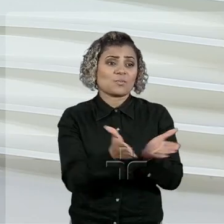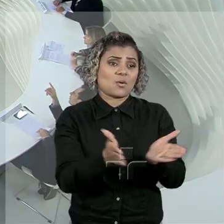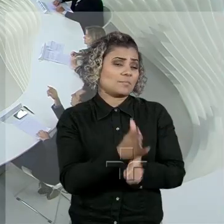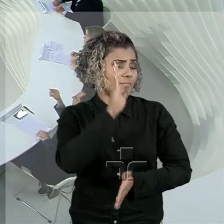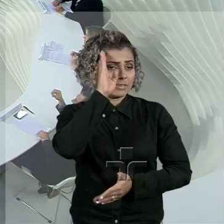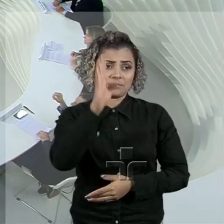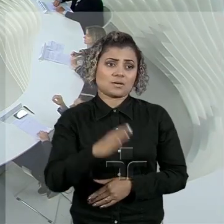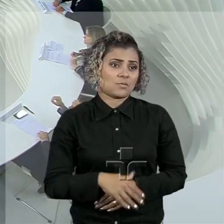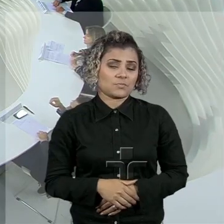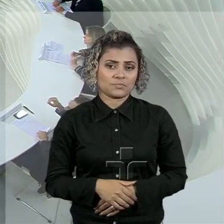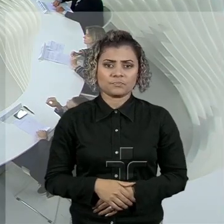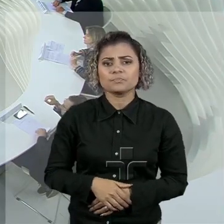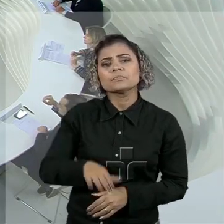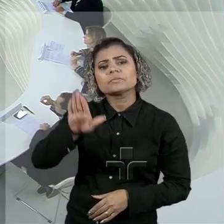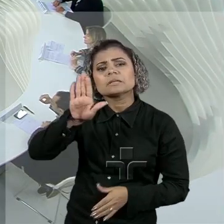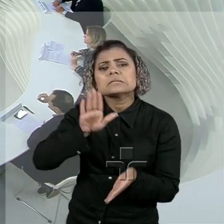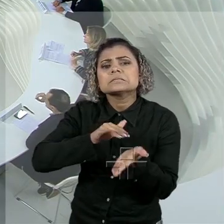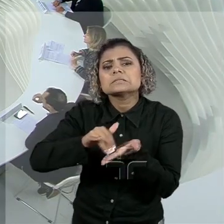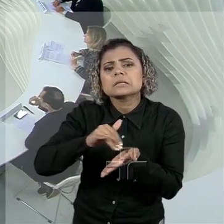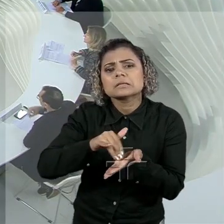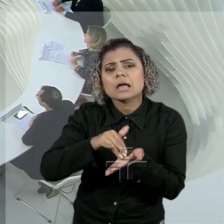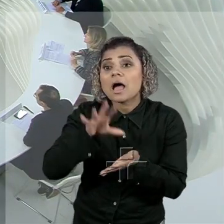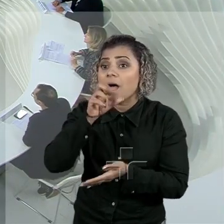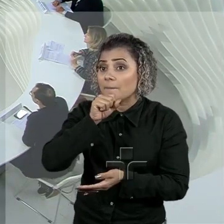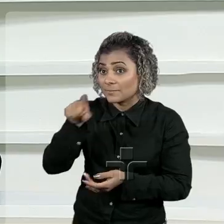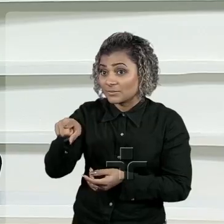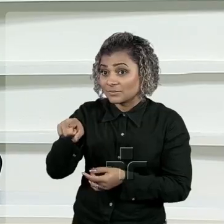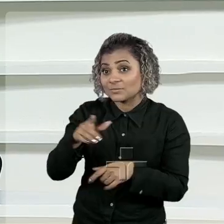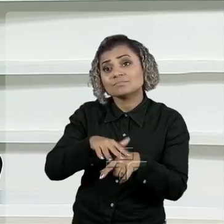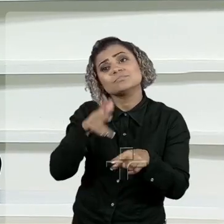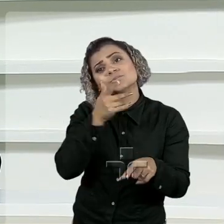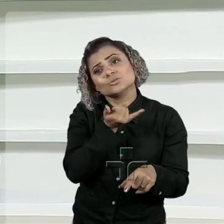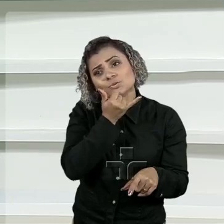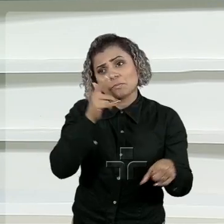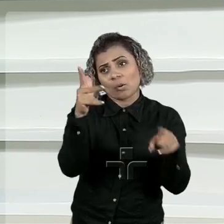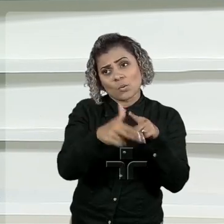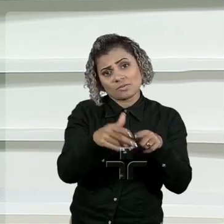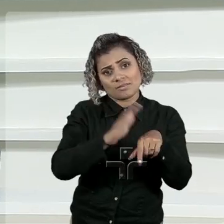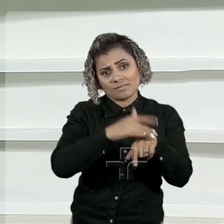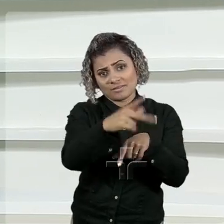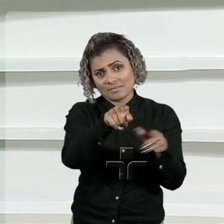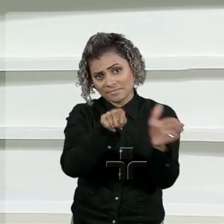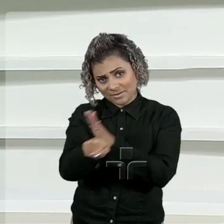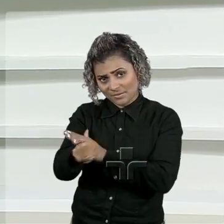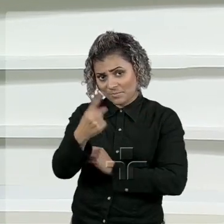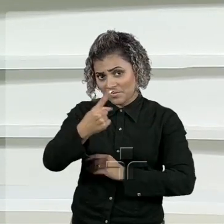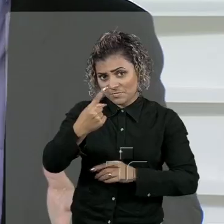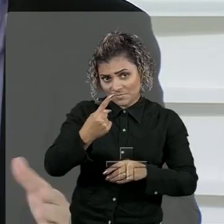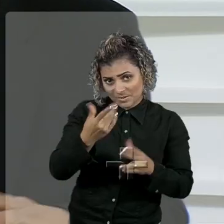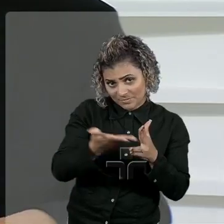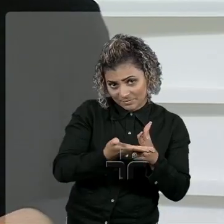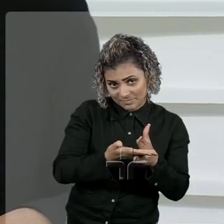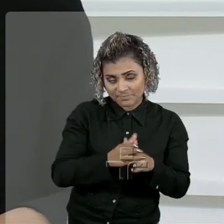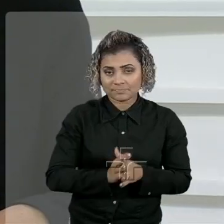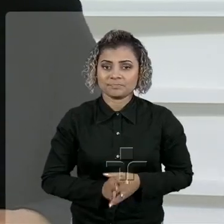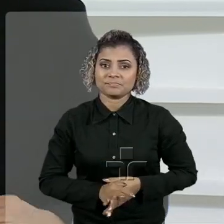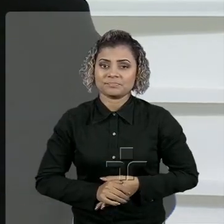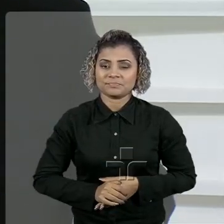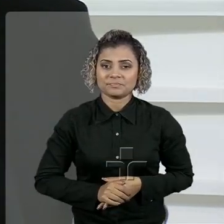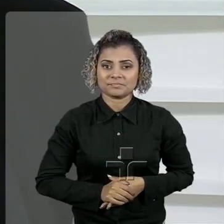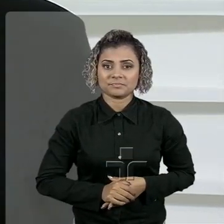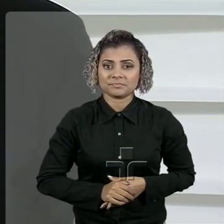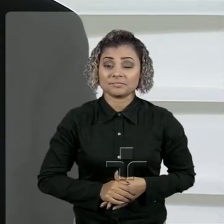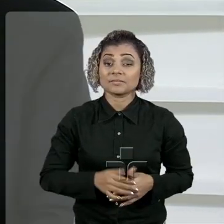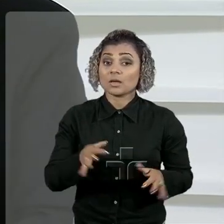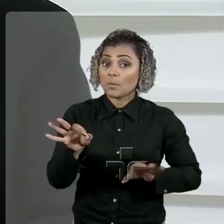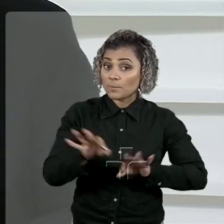Secretário, uma outra... Deixa eu passar para o Novelinho, que eu cortei ele lá. Uma outra medida que o senhor anunciou no começo